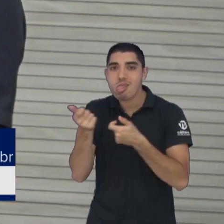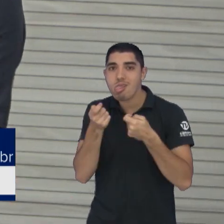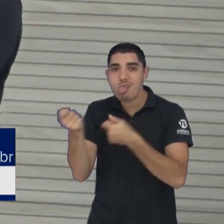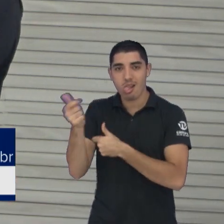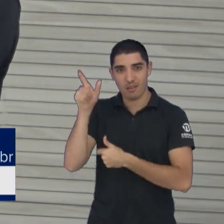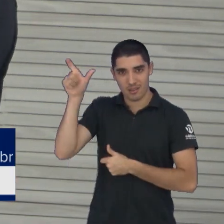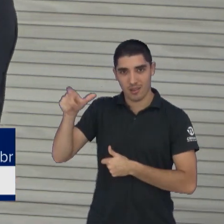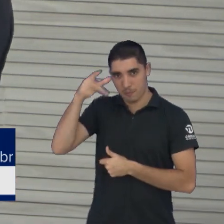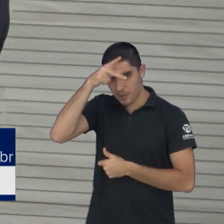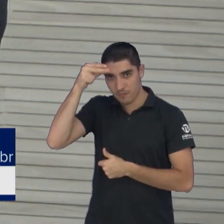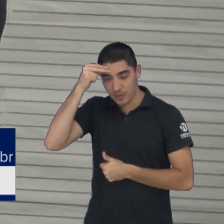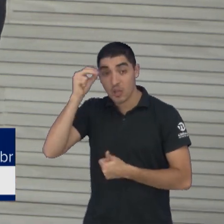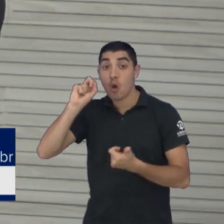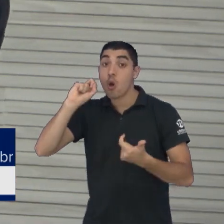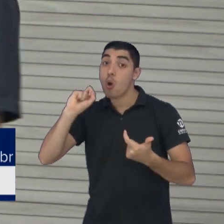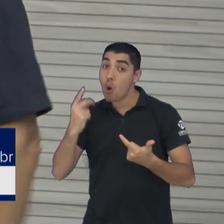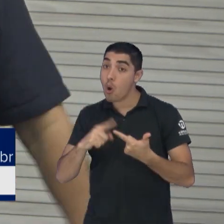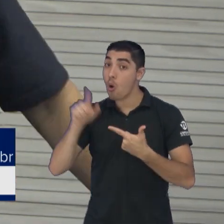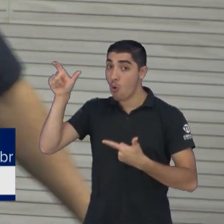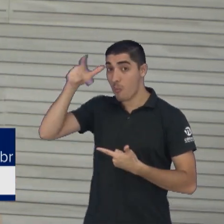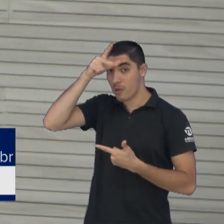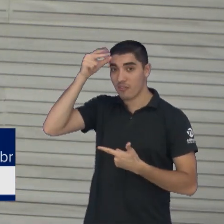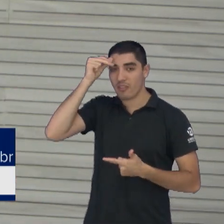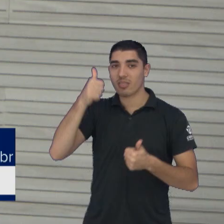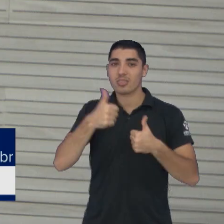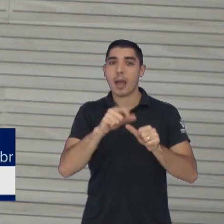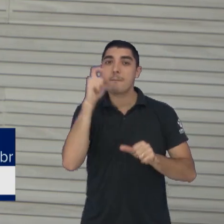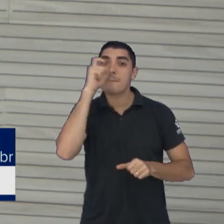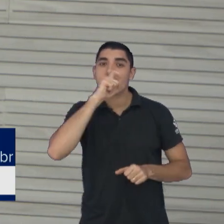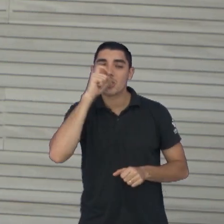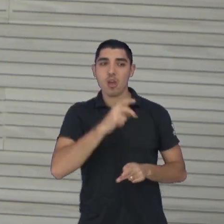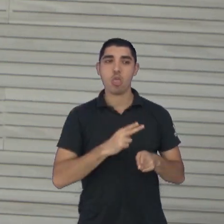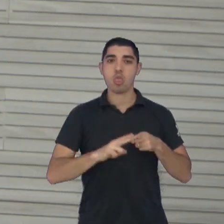prefeito está enganando a todos nós.